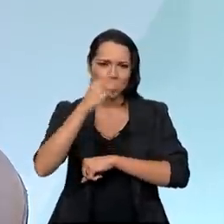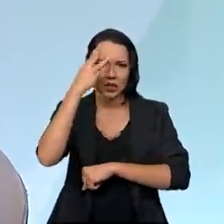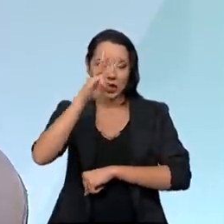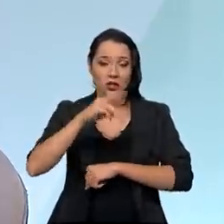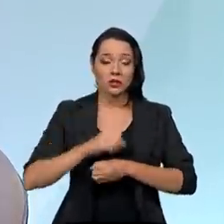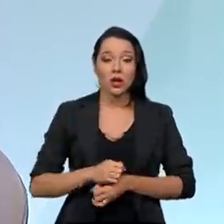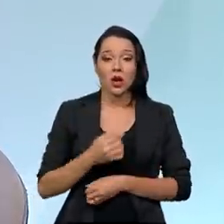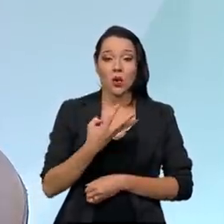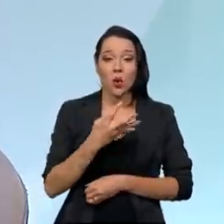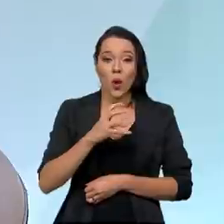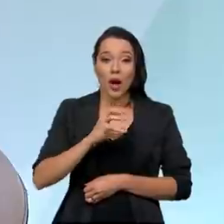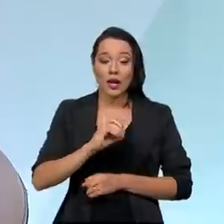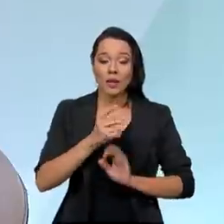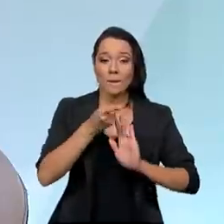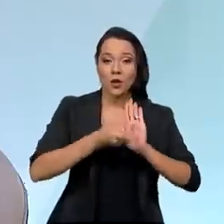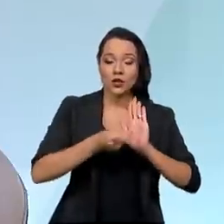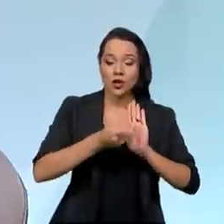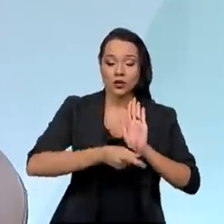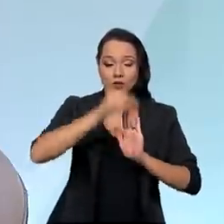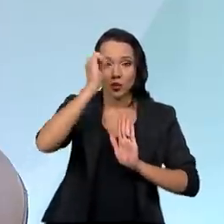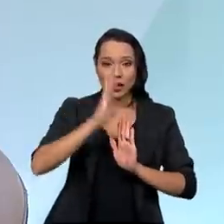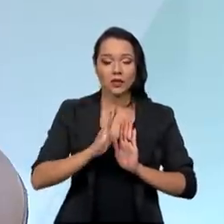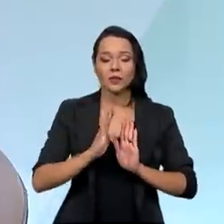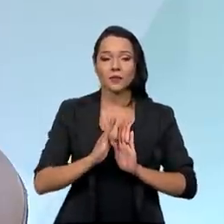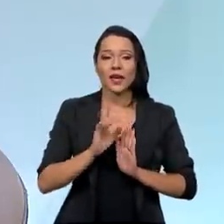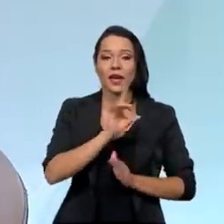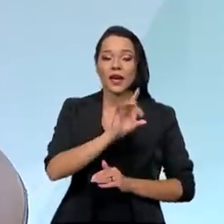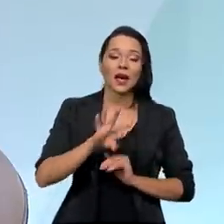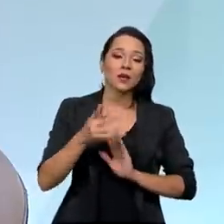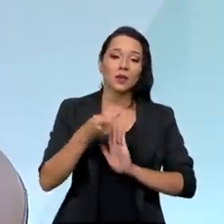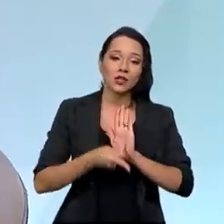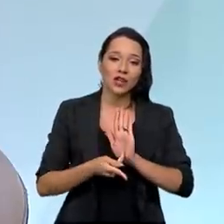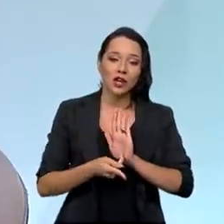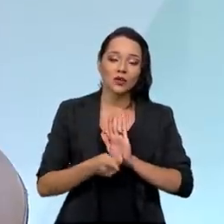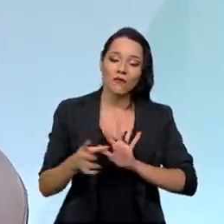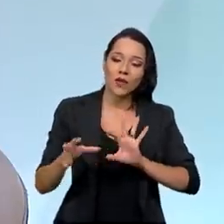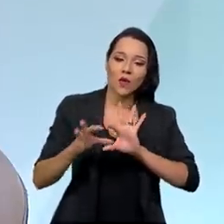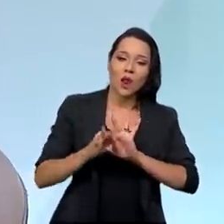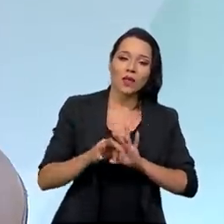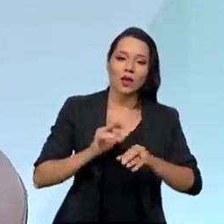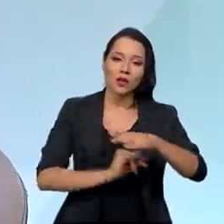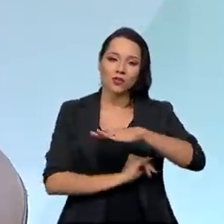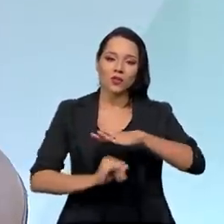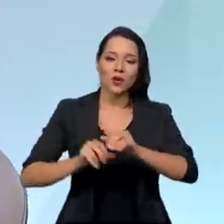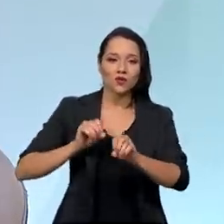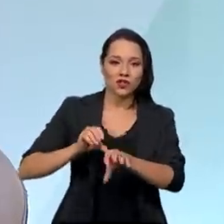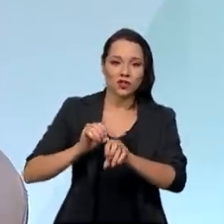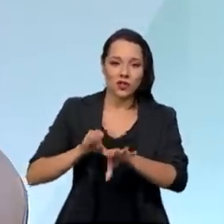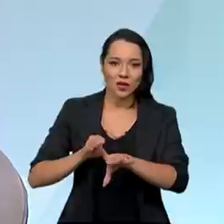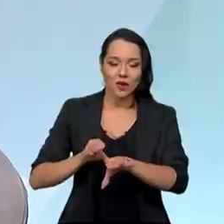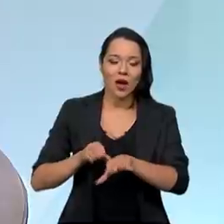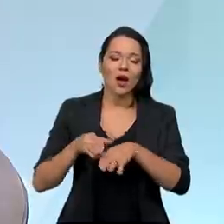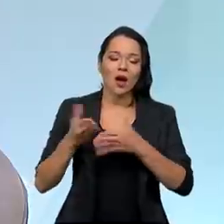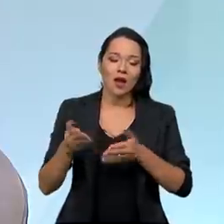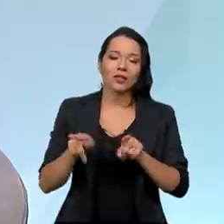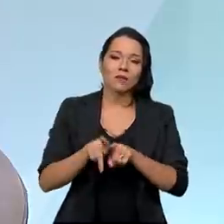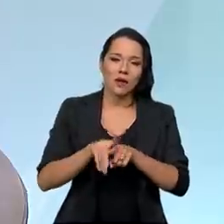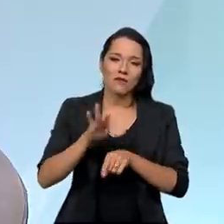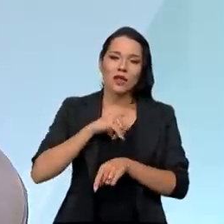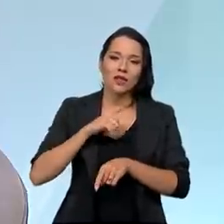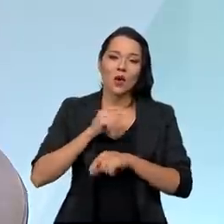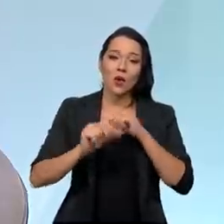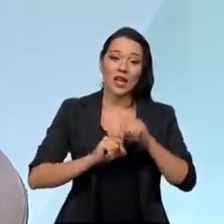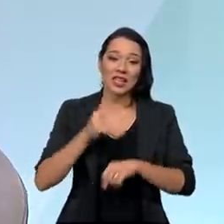com 40 grandes projetos no país. E cada projeto, vinculado a uma instituição de ensino, ele trará